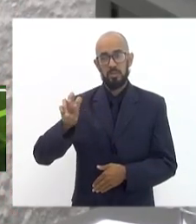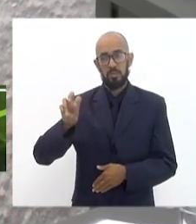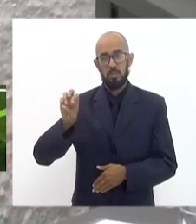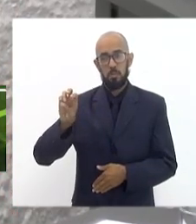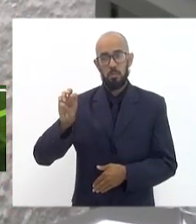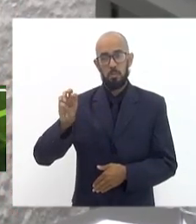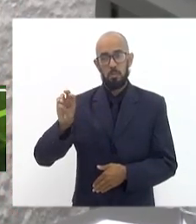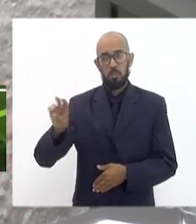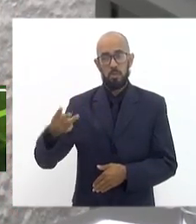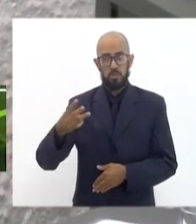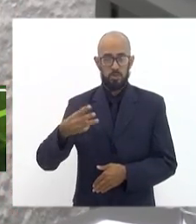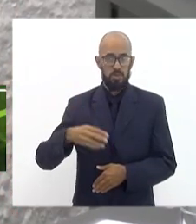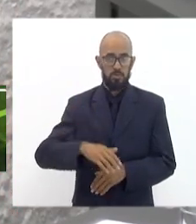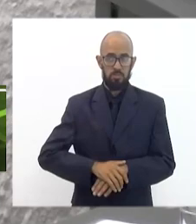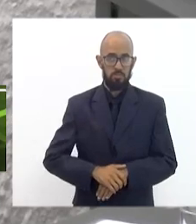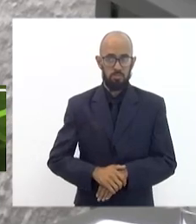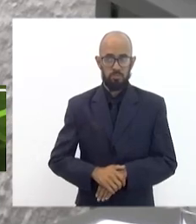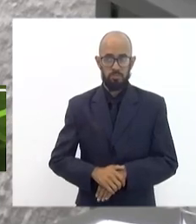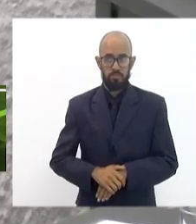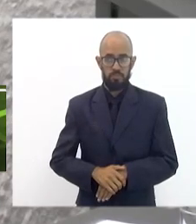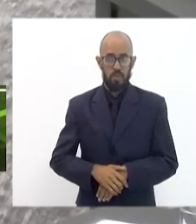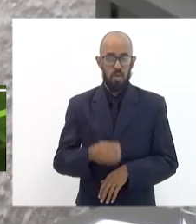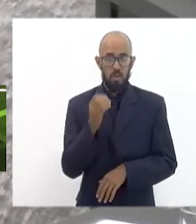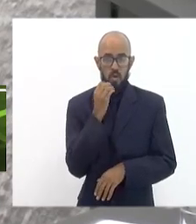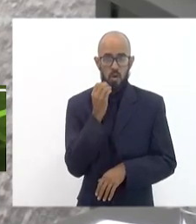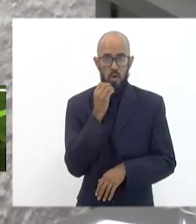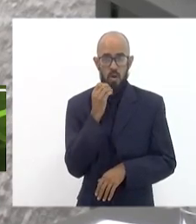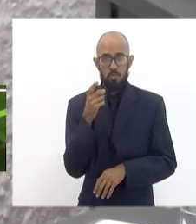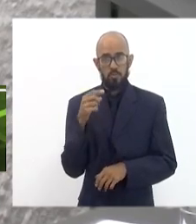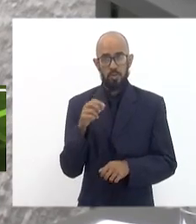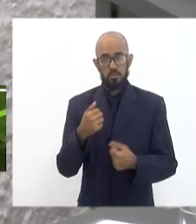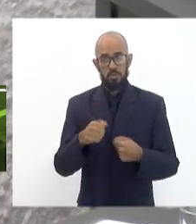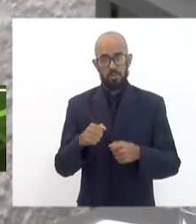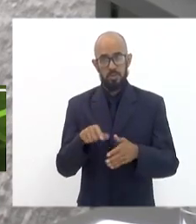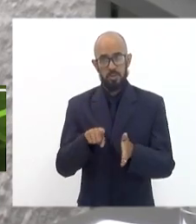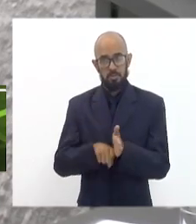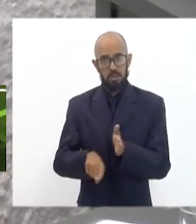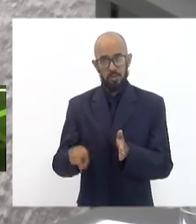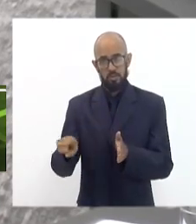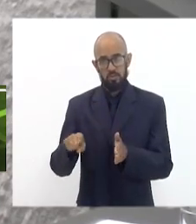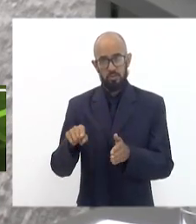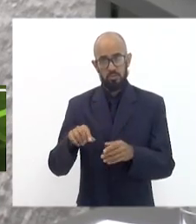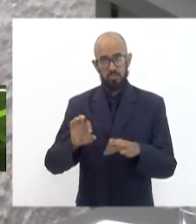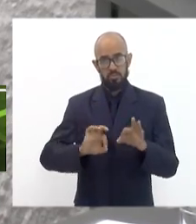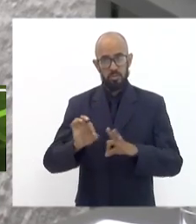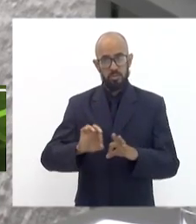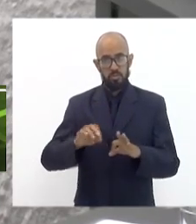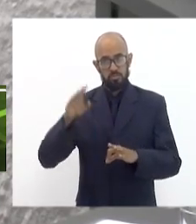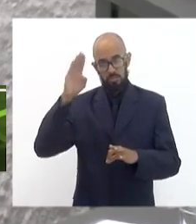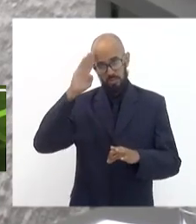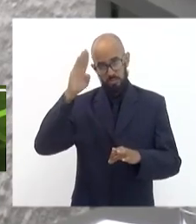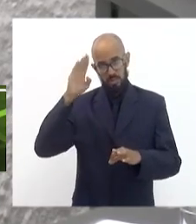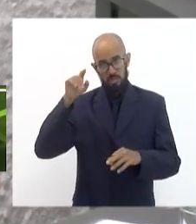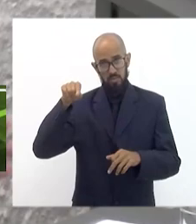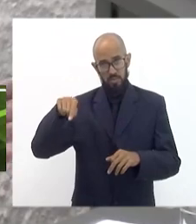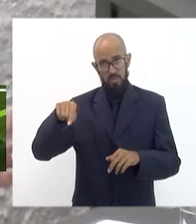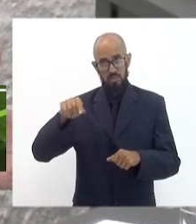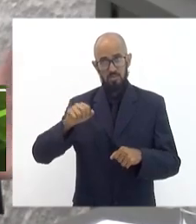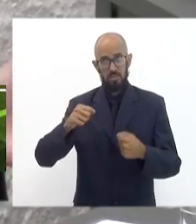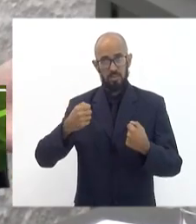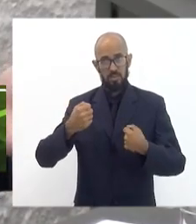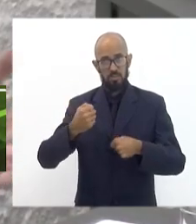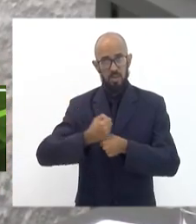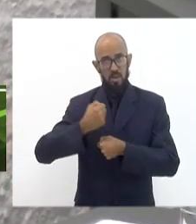garantir obviamente que esses 35 milhões deverão ser abatidos do projeto principal ou essa pode ser uma